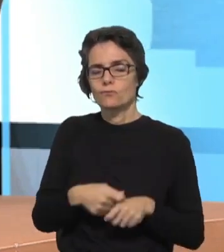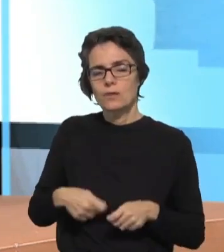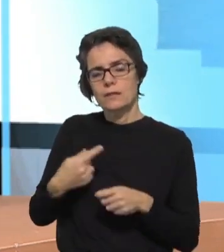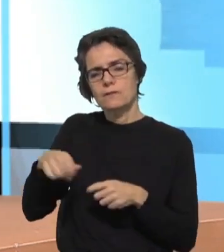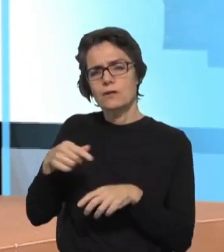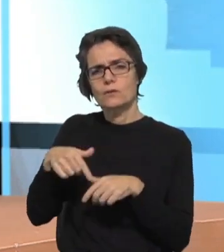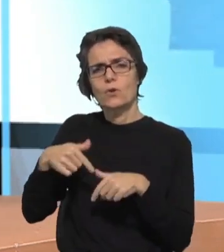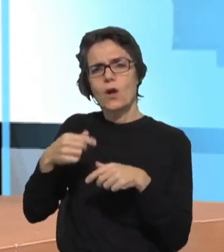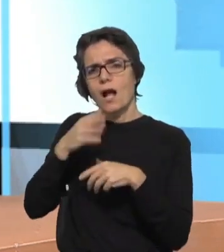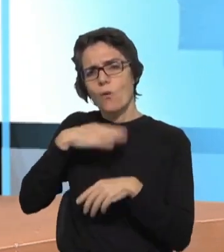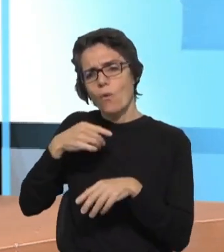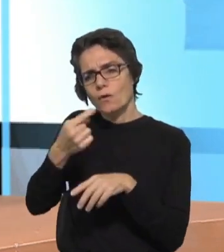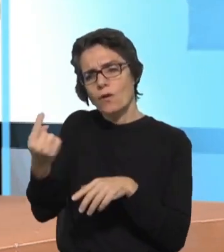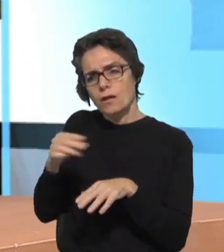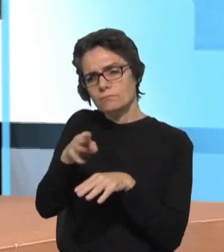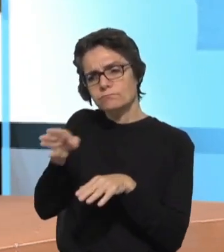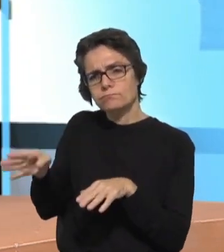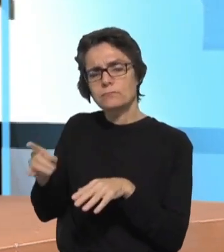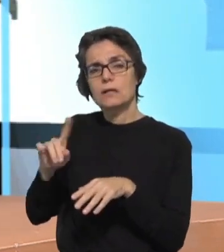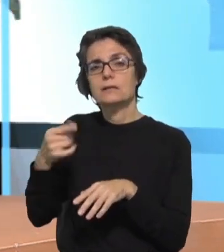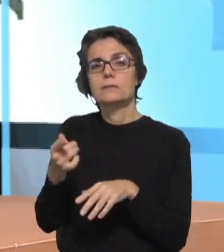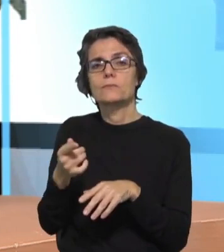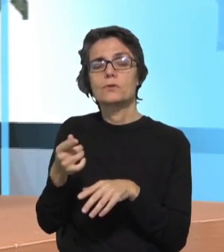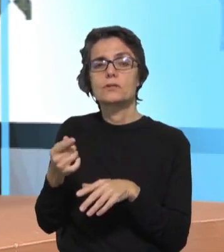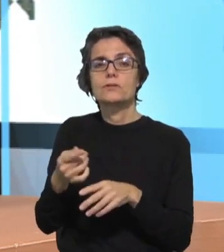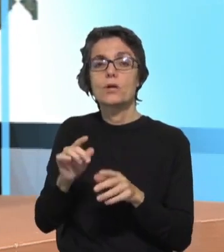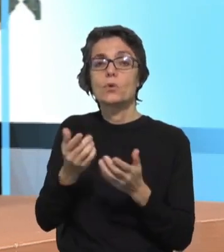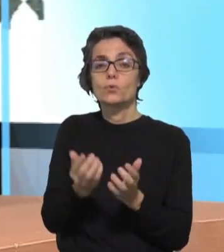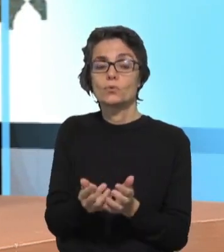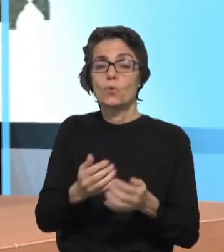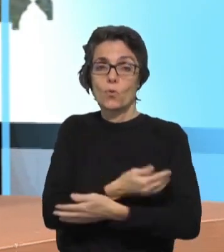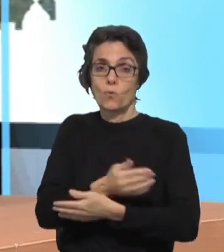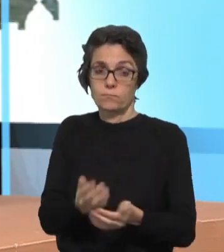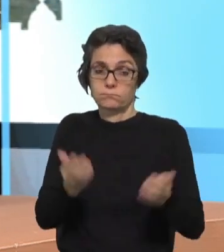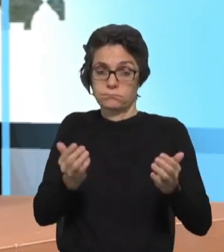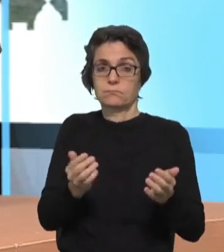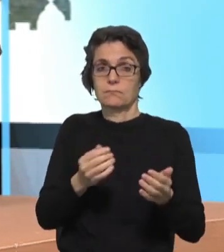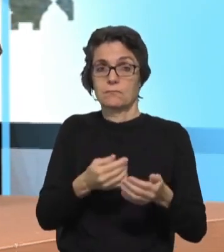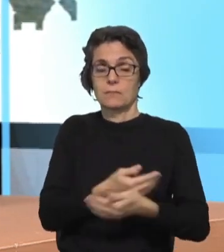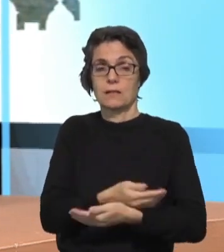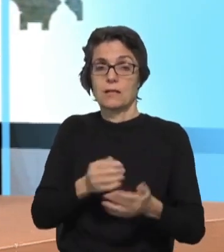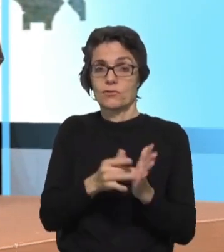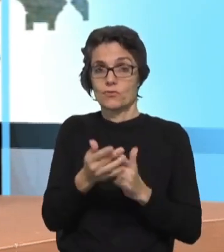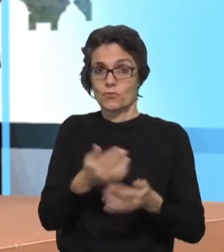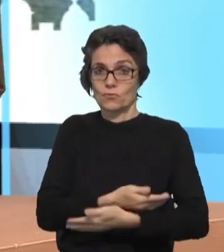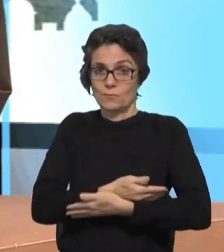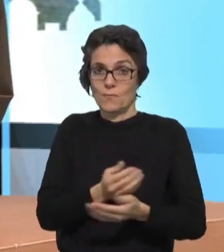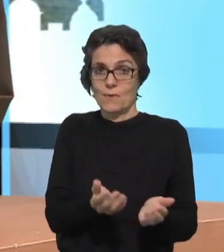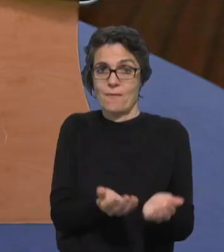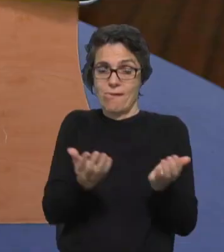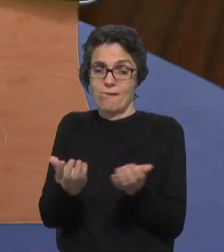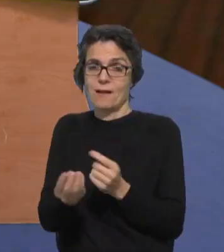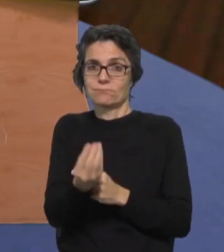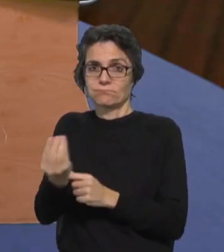diácono, ou o superior da casa, com acólitos, vai buscar a imagem do menino Jesus, se possível de Belém, que quase todos os conventos nossos têm, e vai de porta em